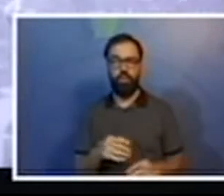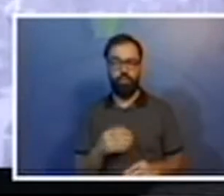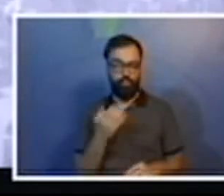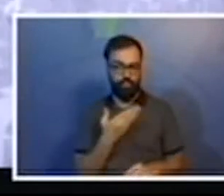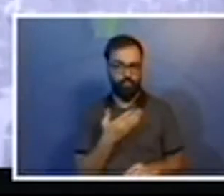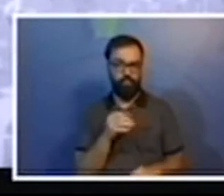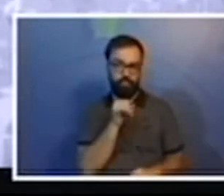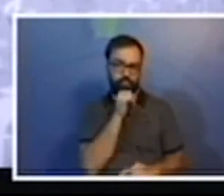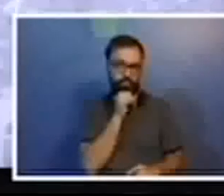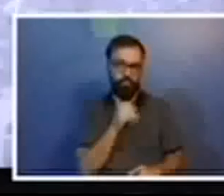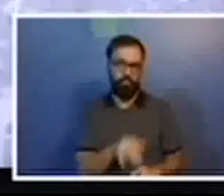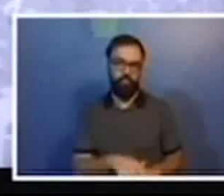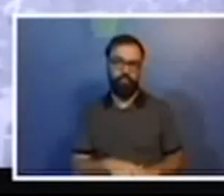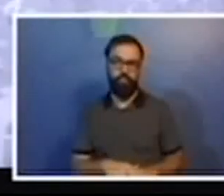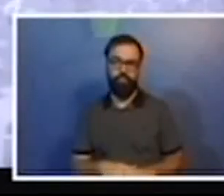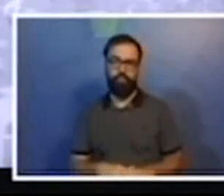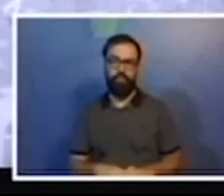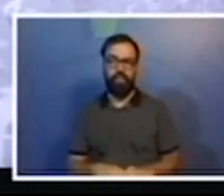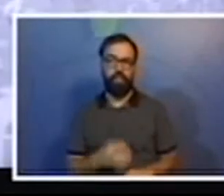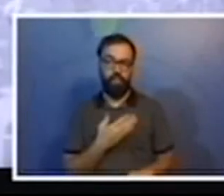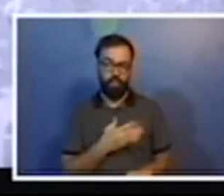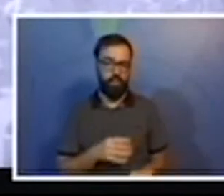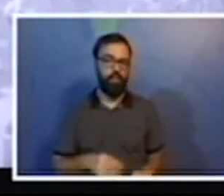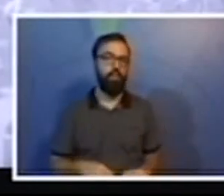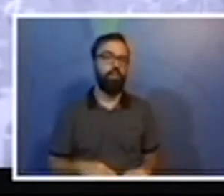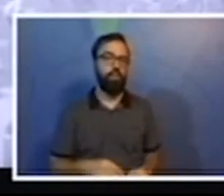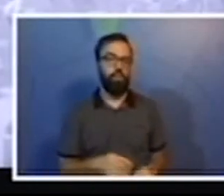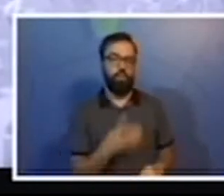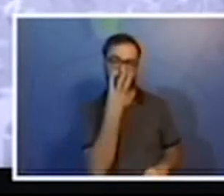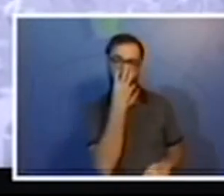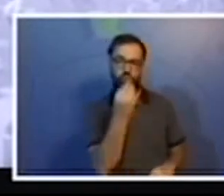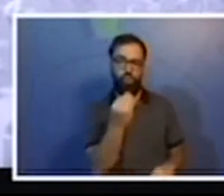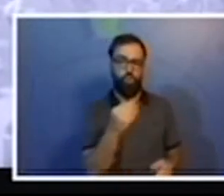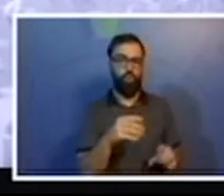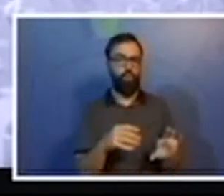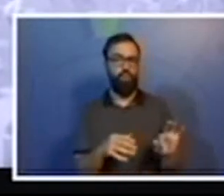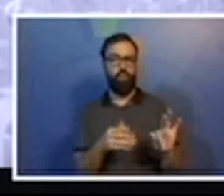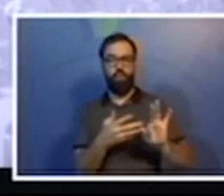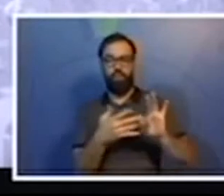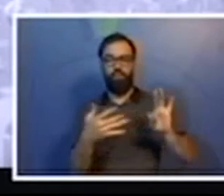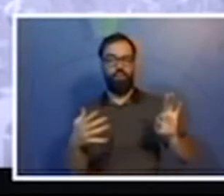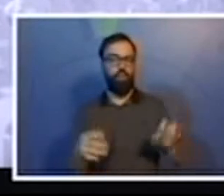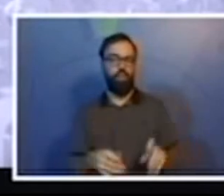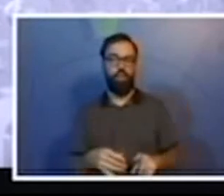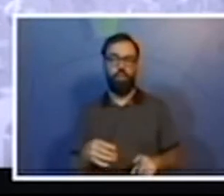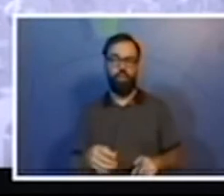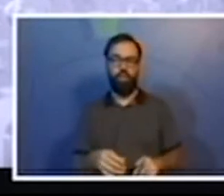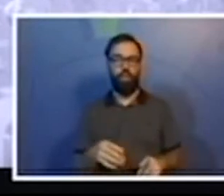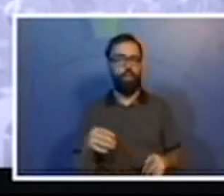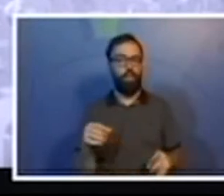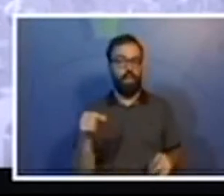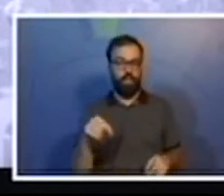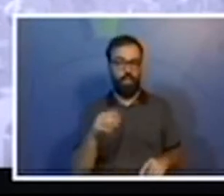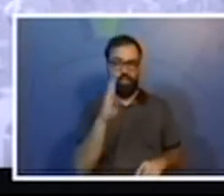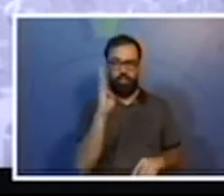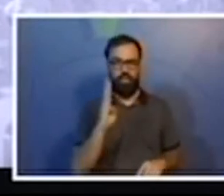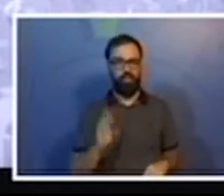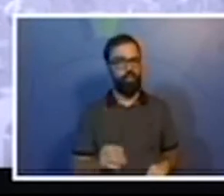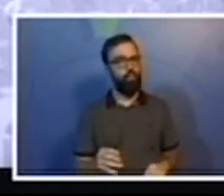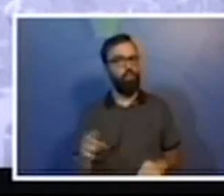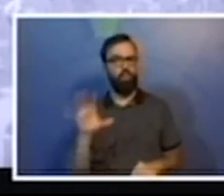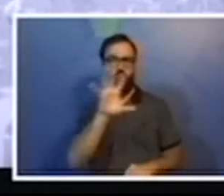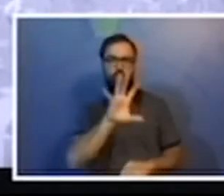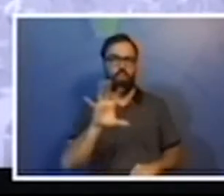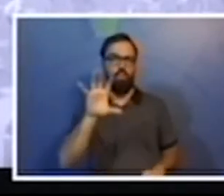Tipuana o fundo do Lobo é um fruto muito comum do cerrado brasileiro em outras regiões do Brasil